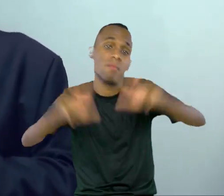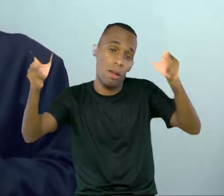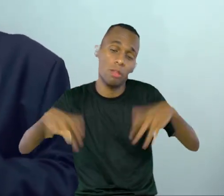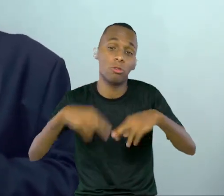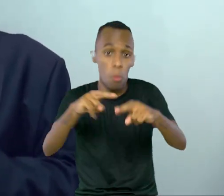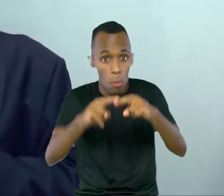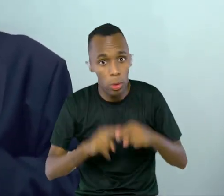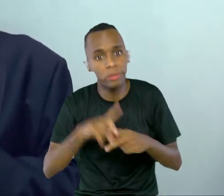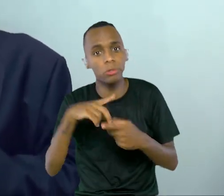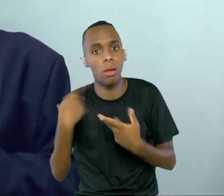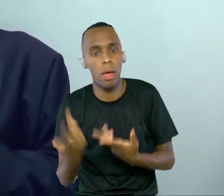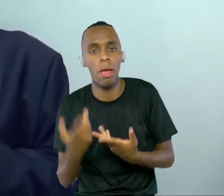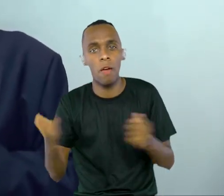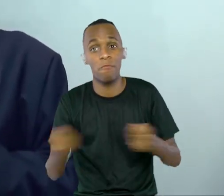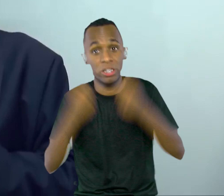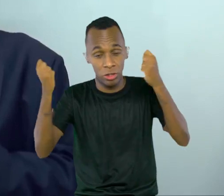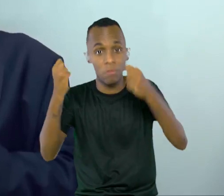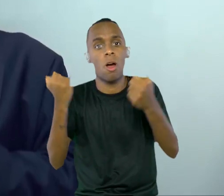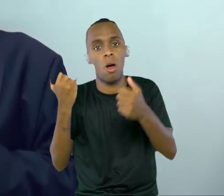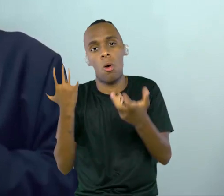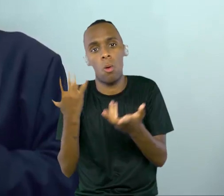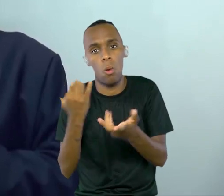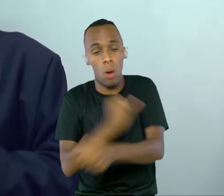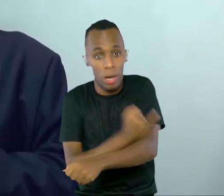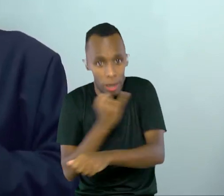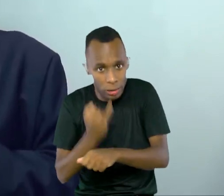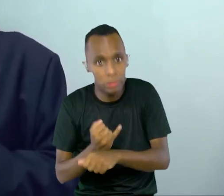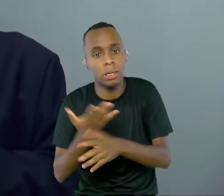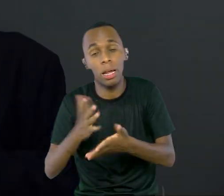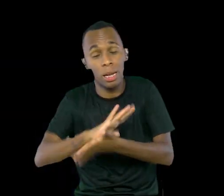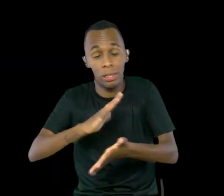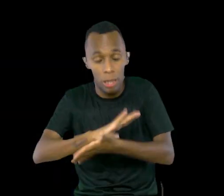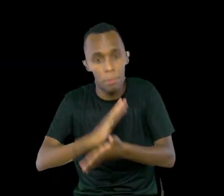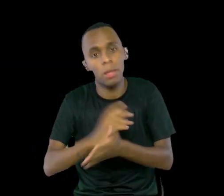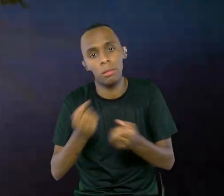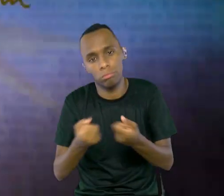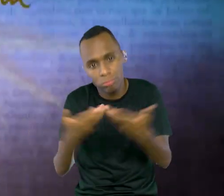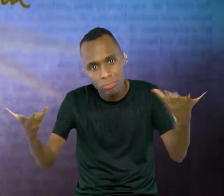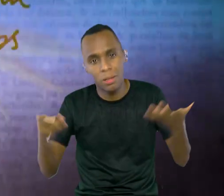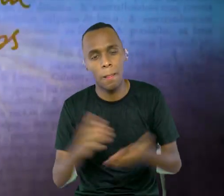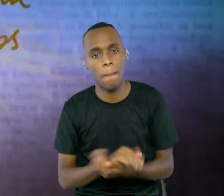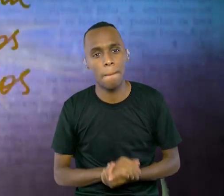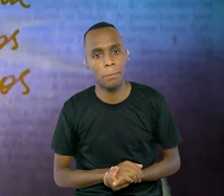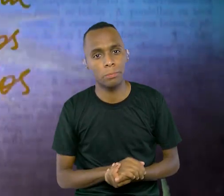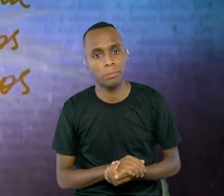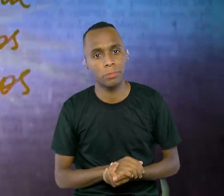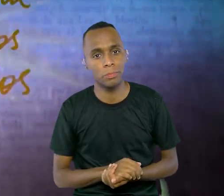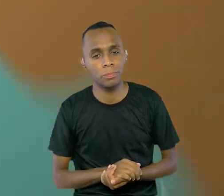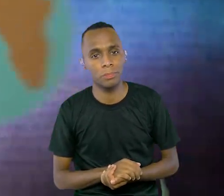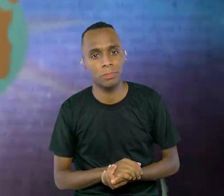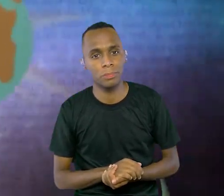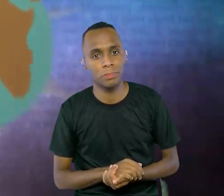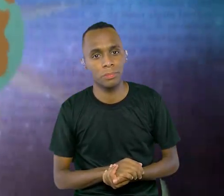aquilo que é a diferença. Por isso, o que a Fliera Chá produz? Alegria.